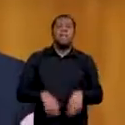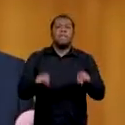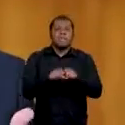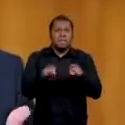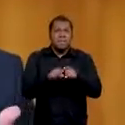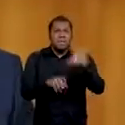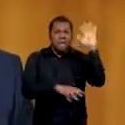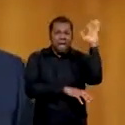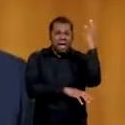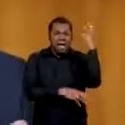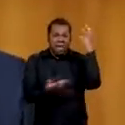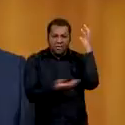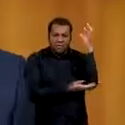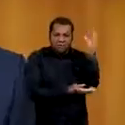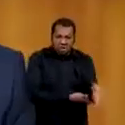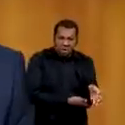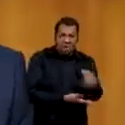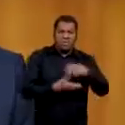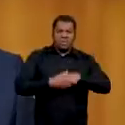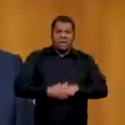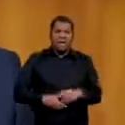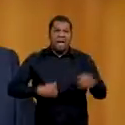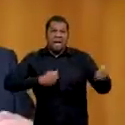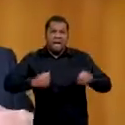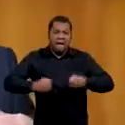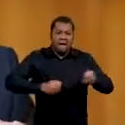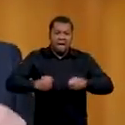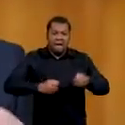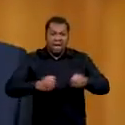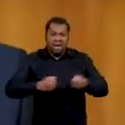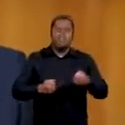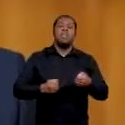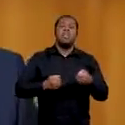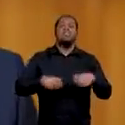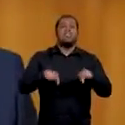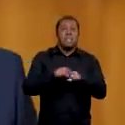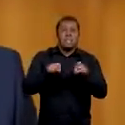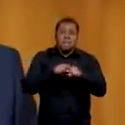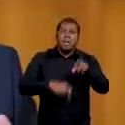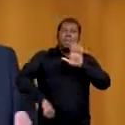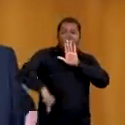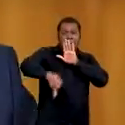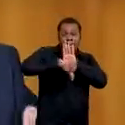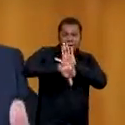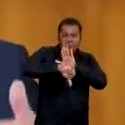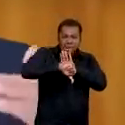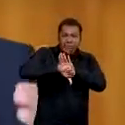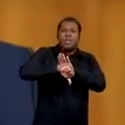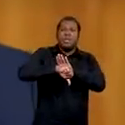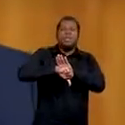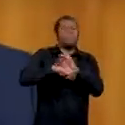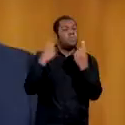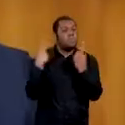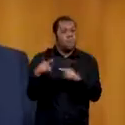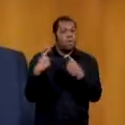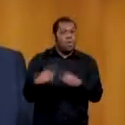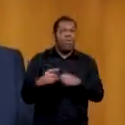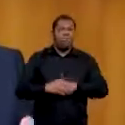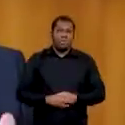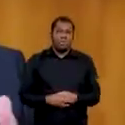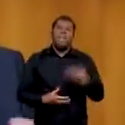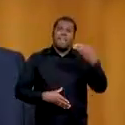de derrubada, garimpo, de madeireiros, de garimpeiros e do crime organizado que muitas vezes está dentro da